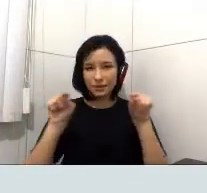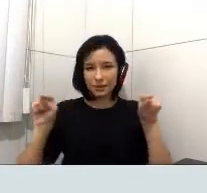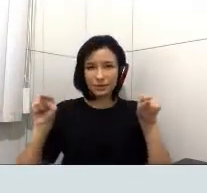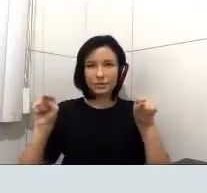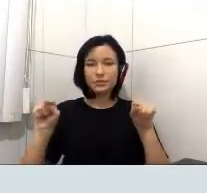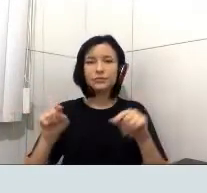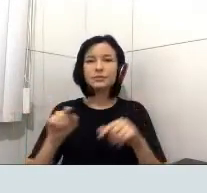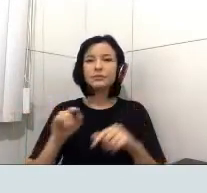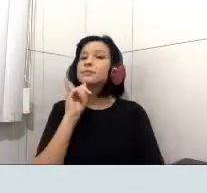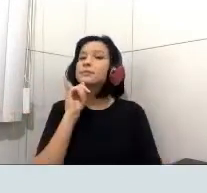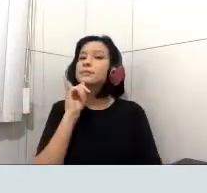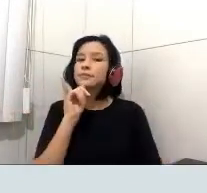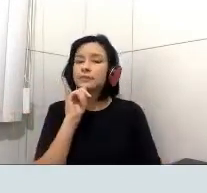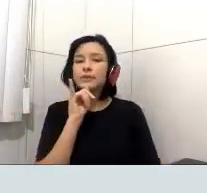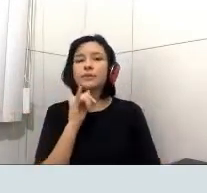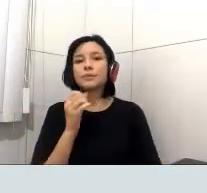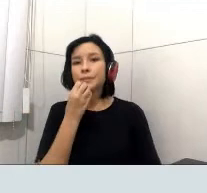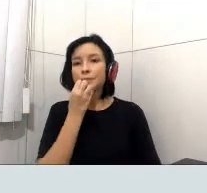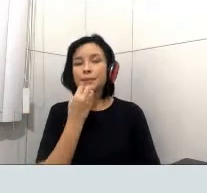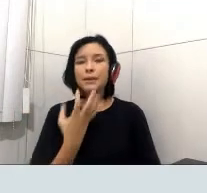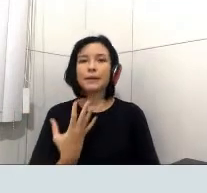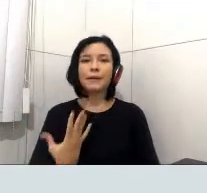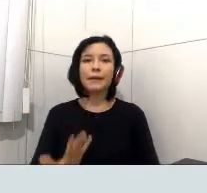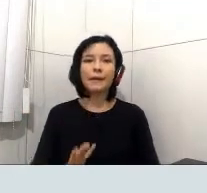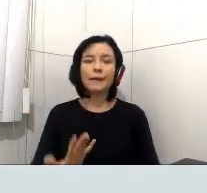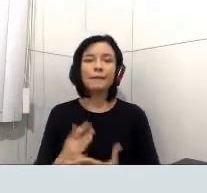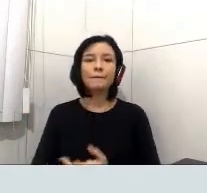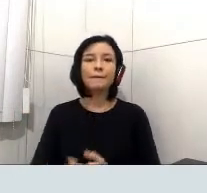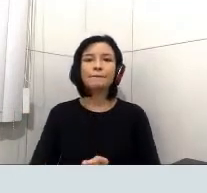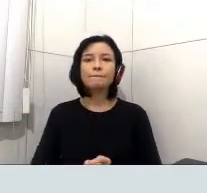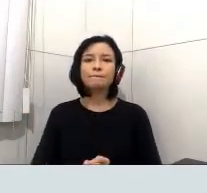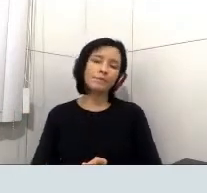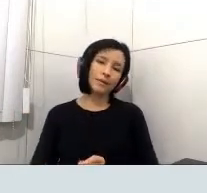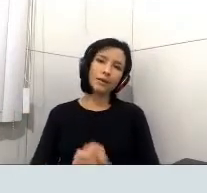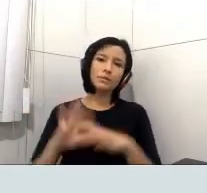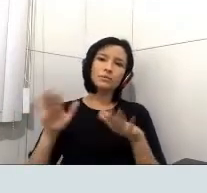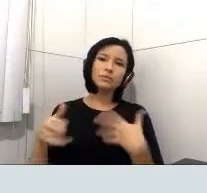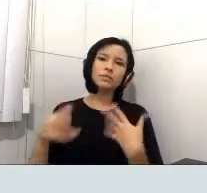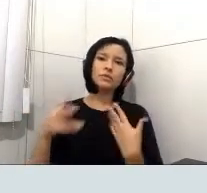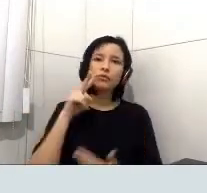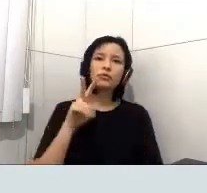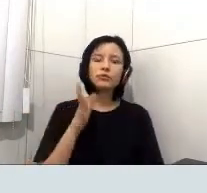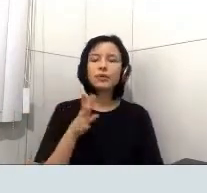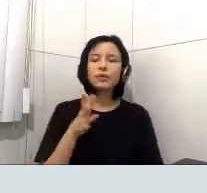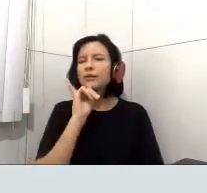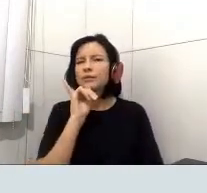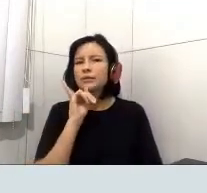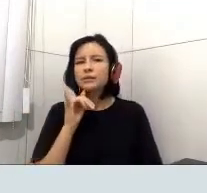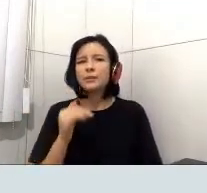Bom, segmento de reta, vocês provavelmente já ouviram falar sobre.